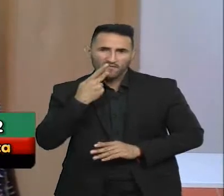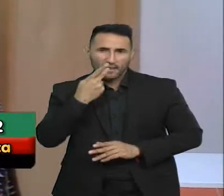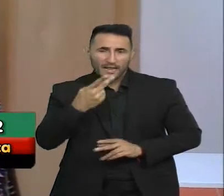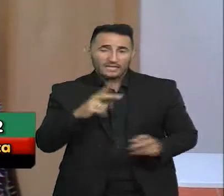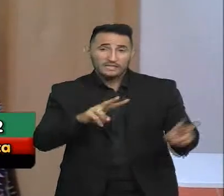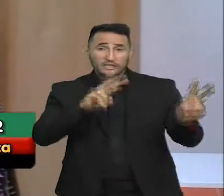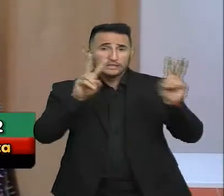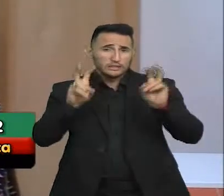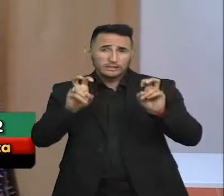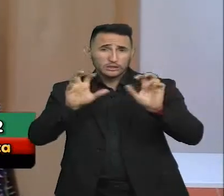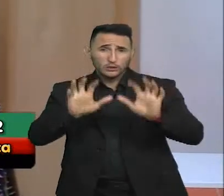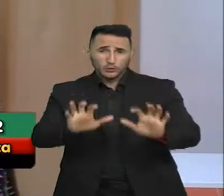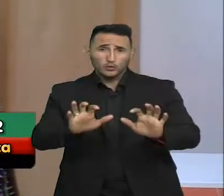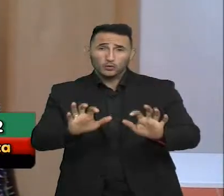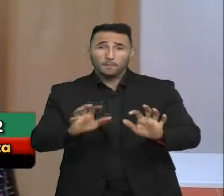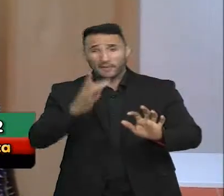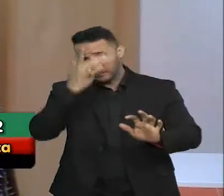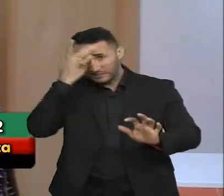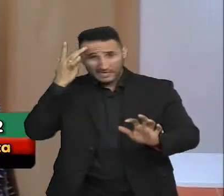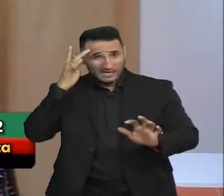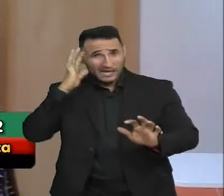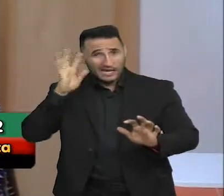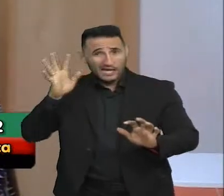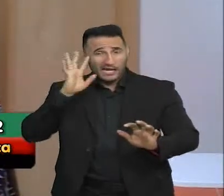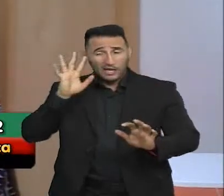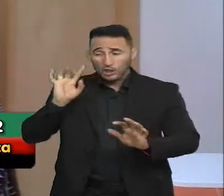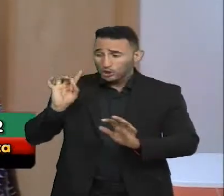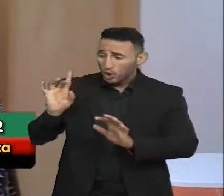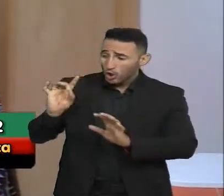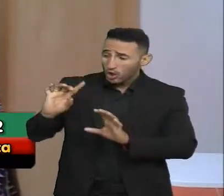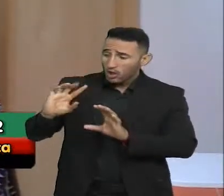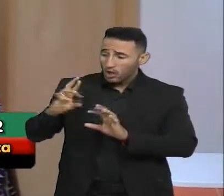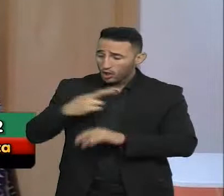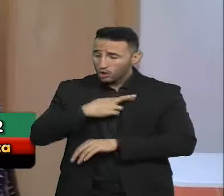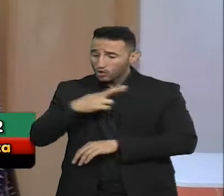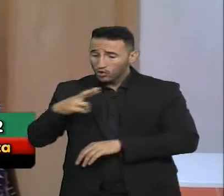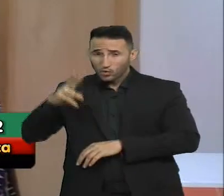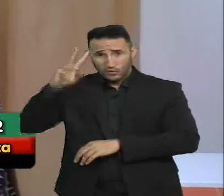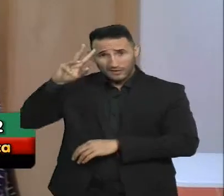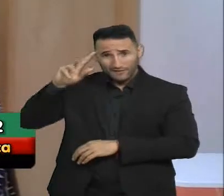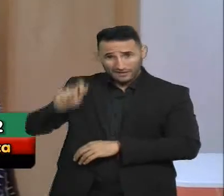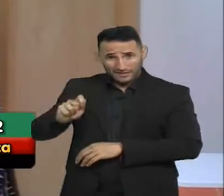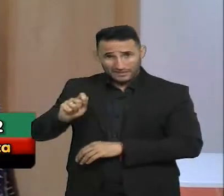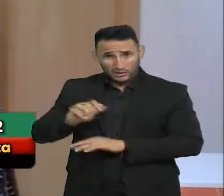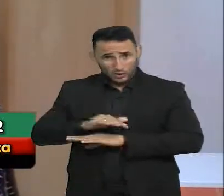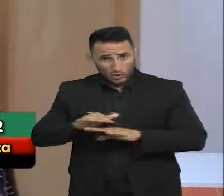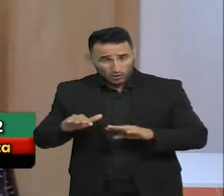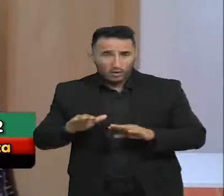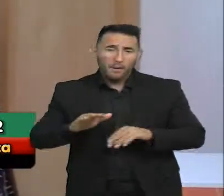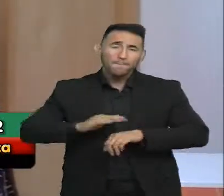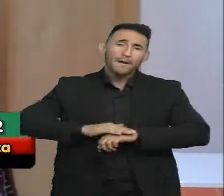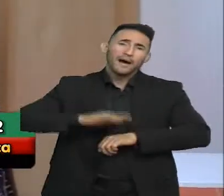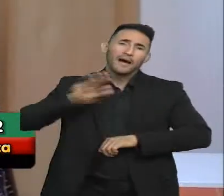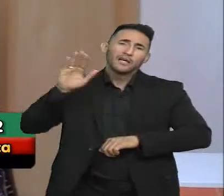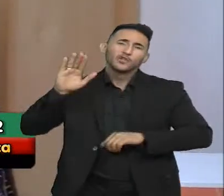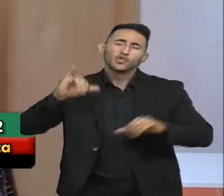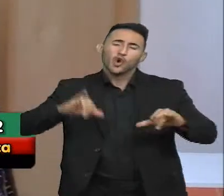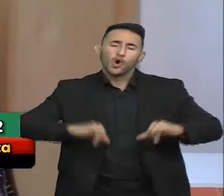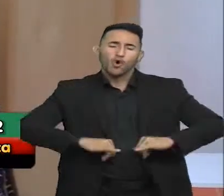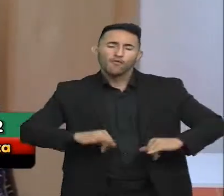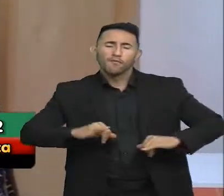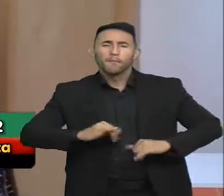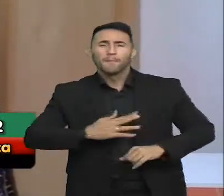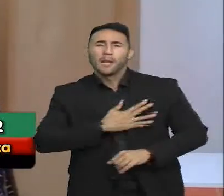isso pensando no segmento religioso, que é as religiões de matriz africana, as que mais sofrem